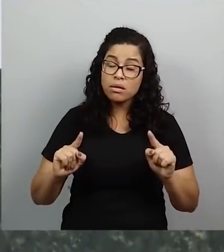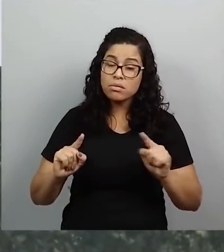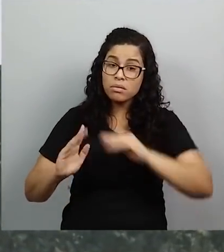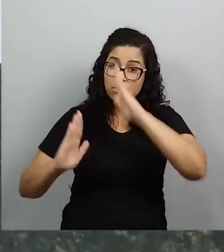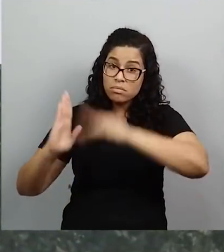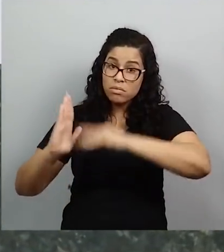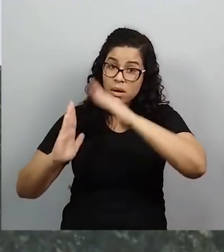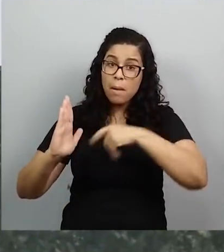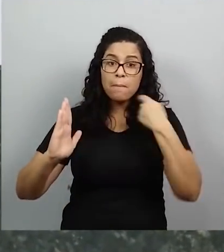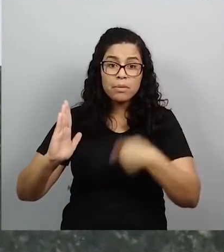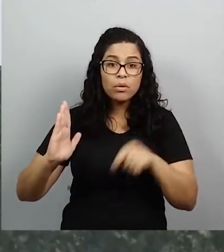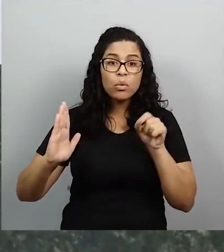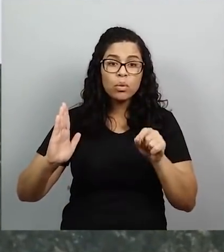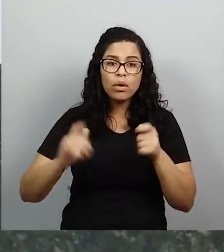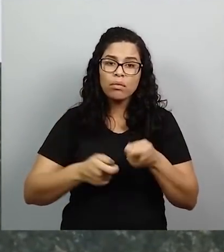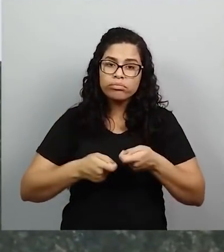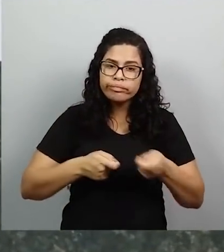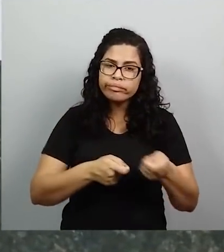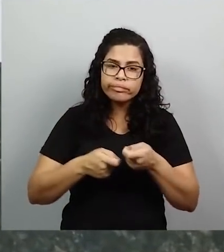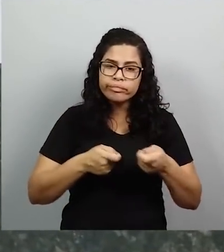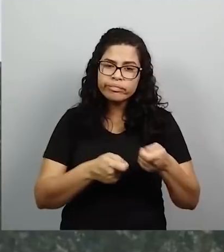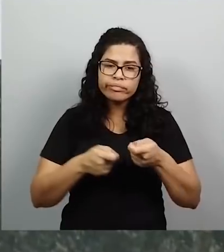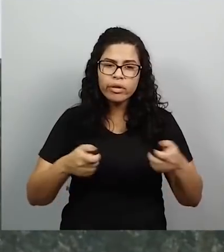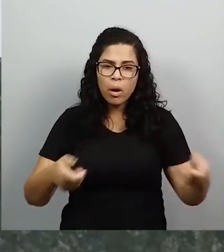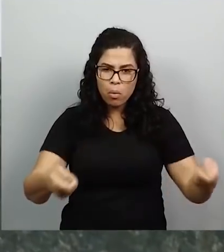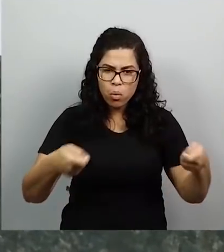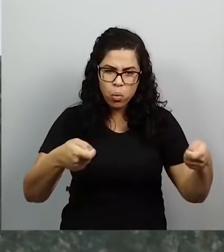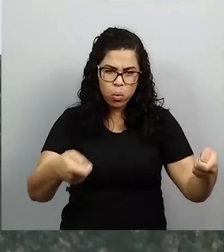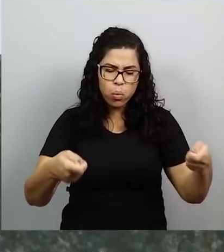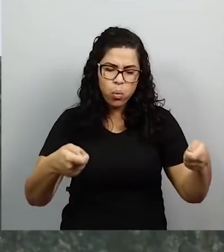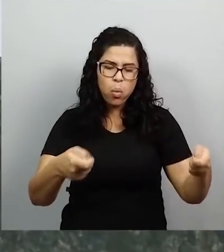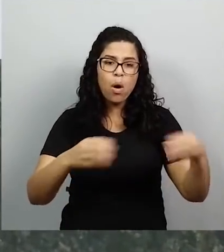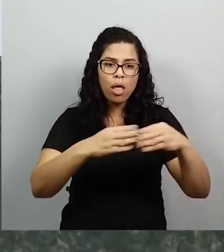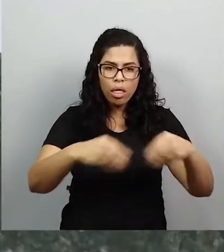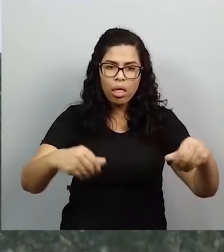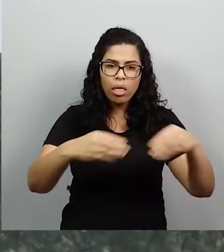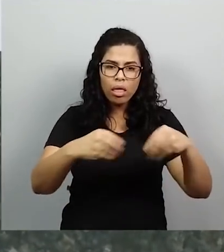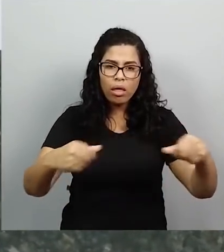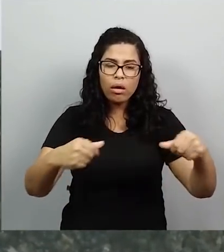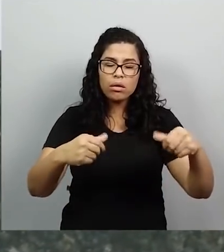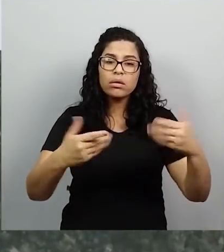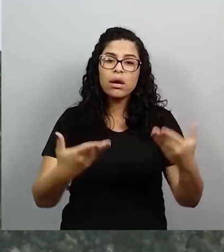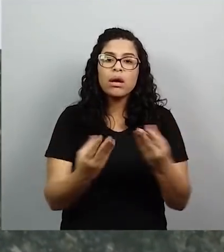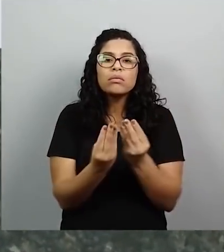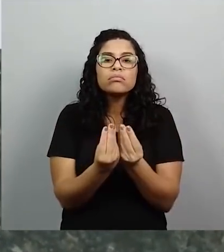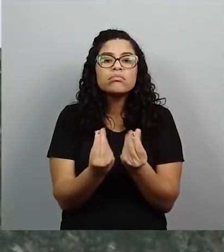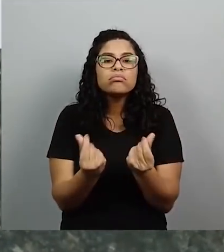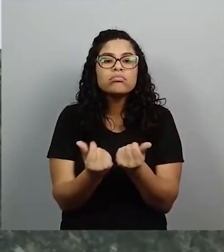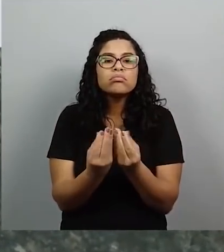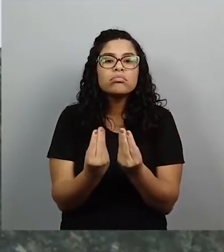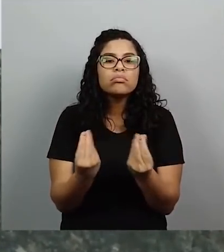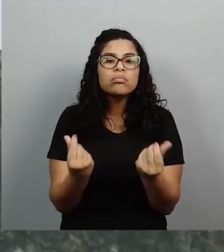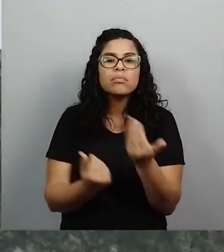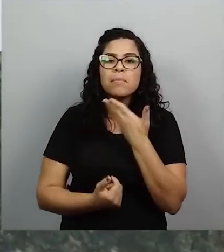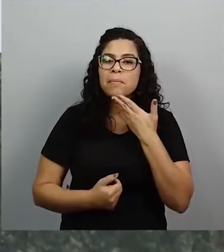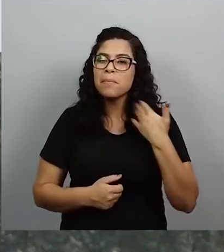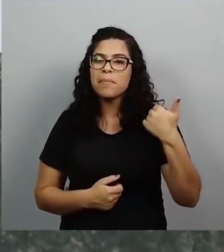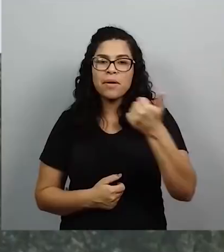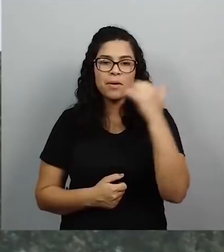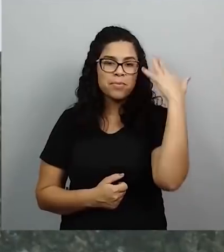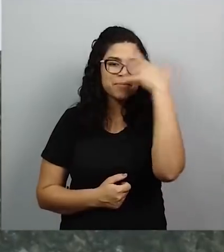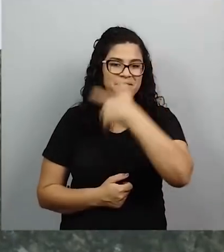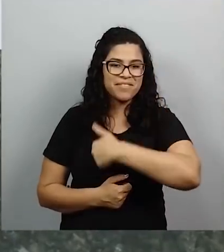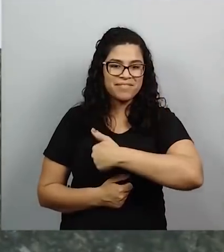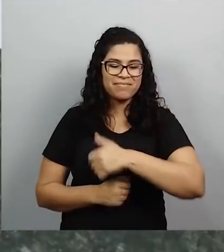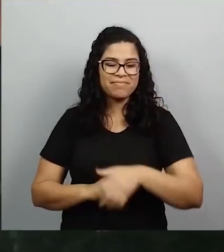parede, nós precisamos peneirar a terra muitas e muitas vezes. Assim, a textura e o acabamento